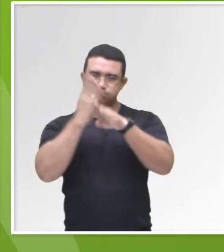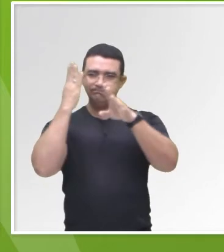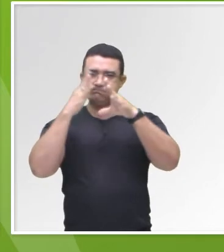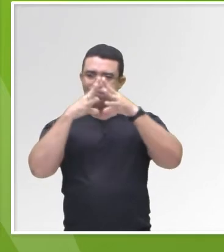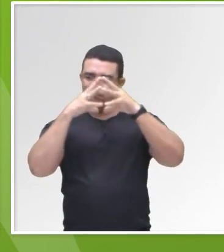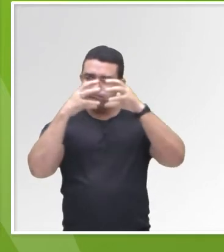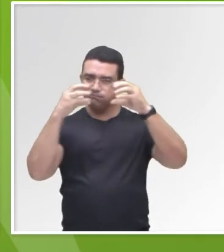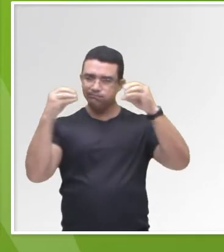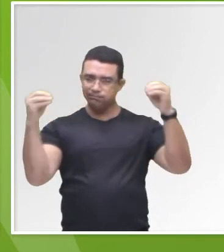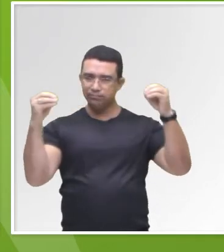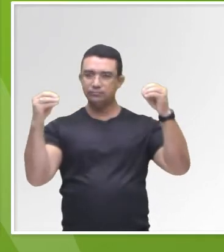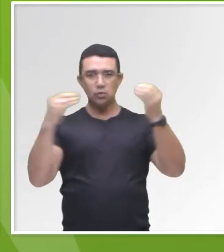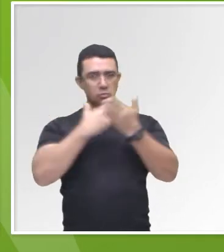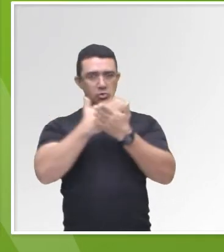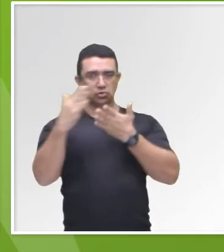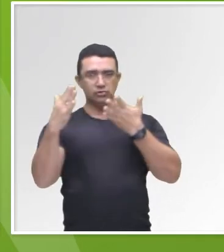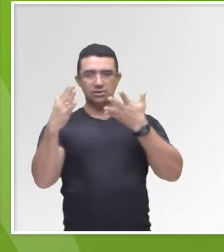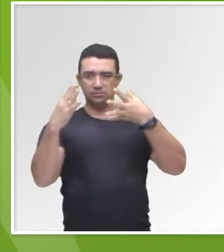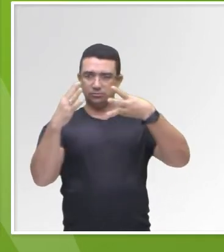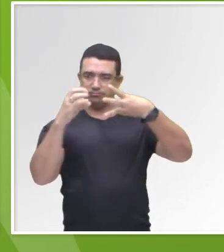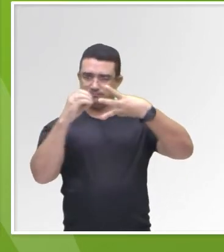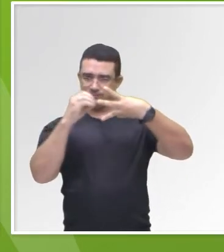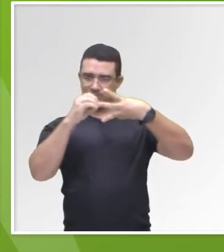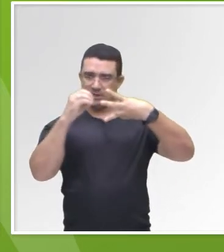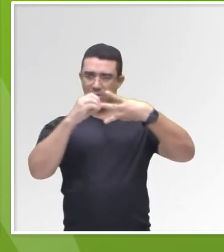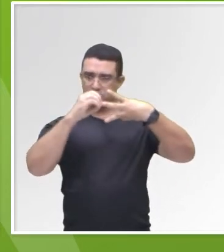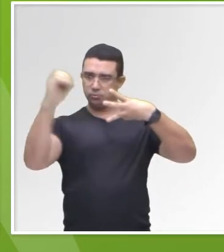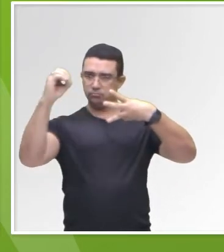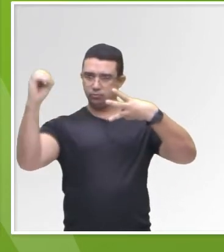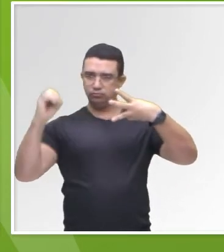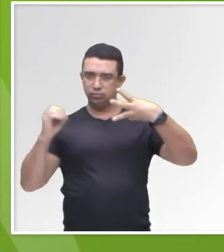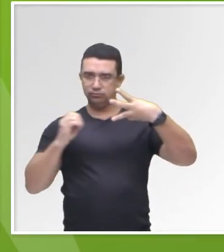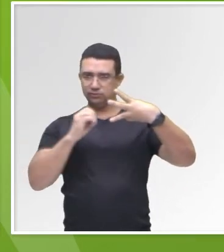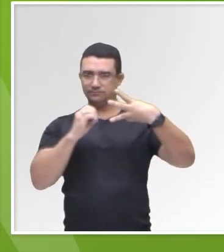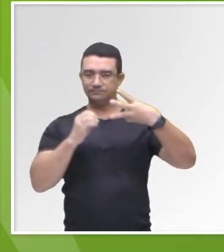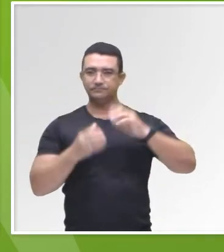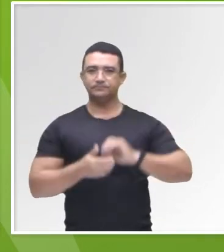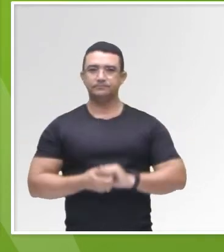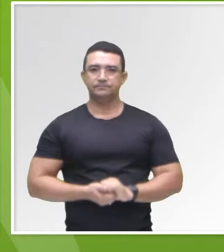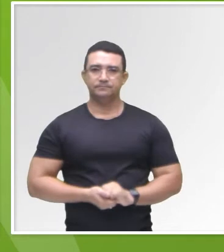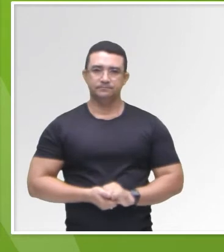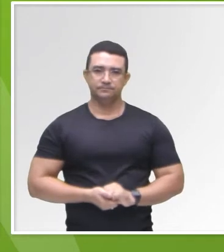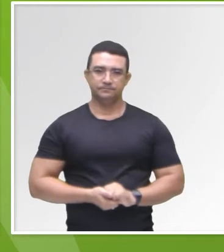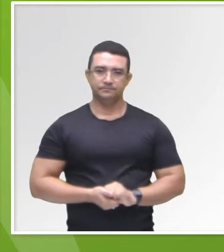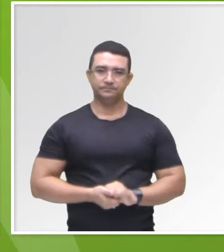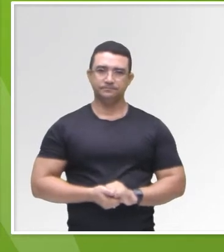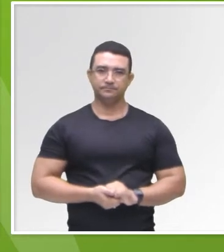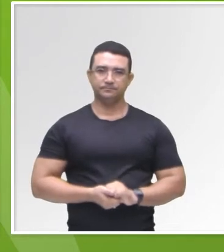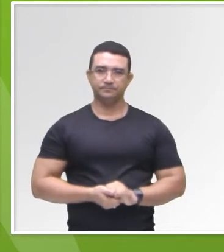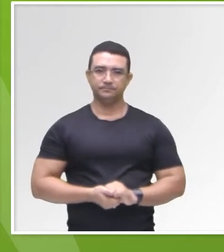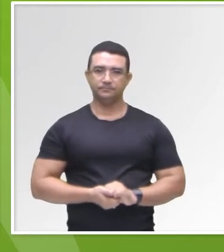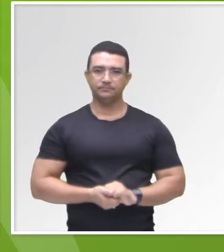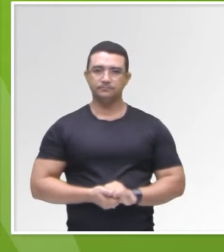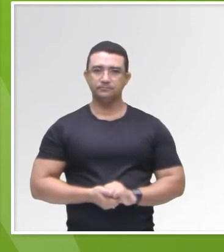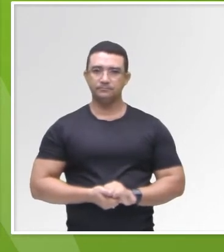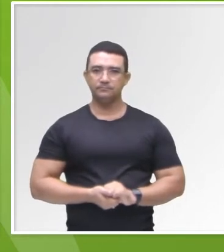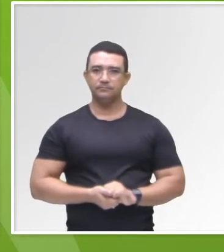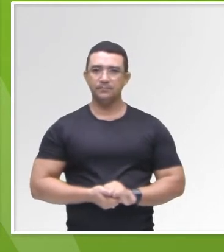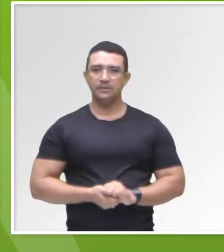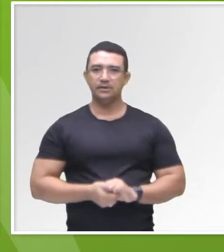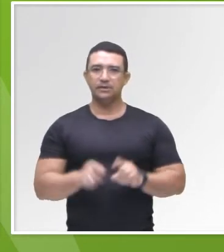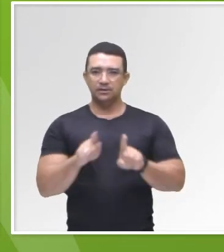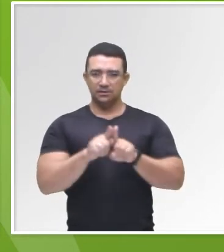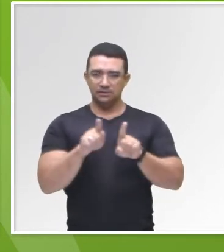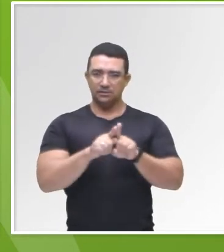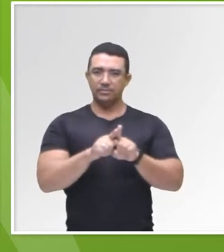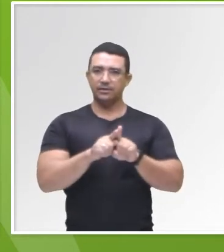extremidade, certo? Essa carioteca, que é aquela membrana que protege o núcleo, ela vai começar a